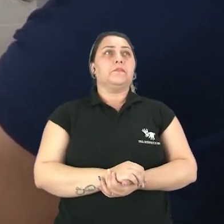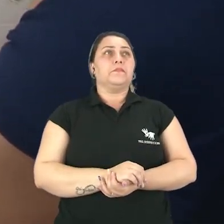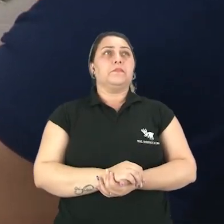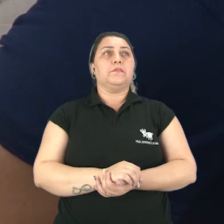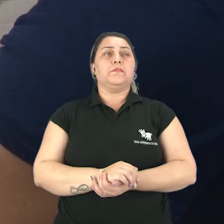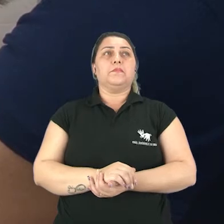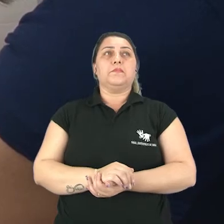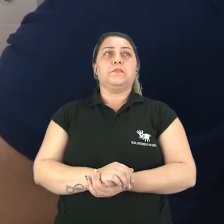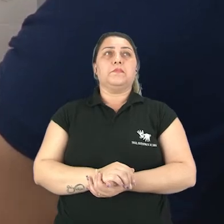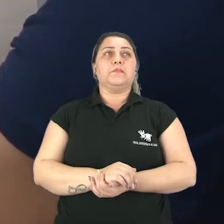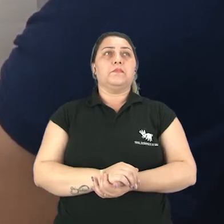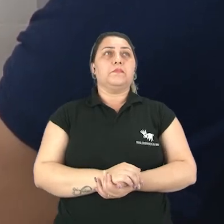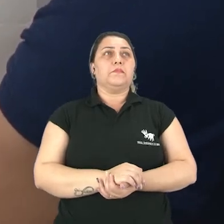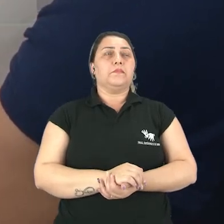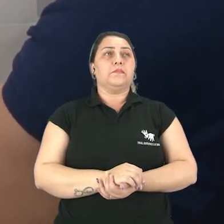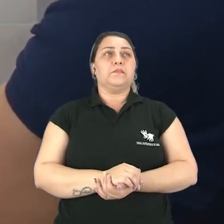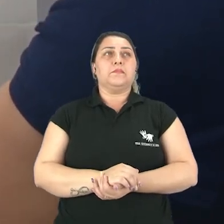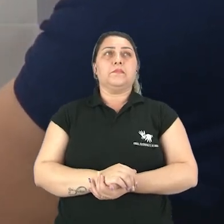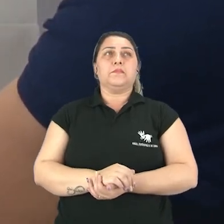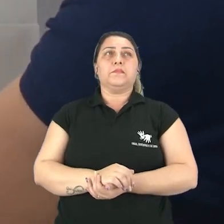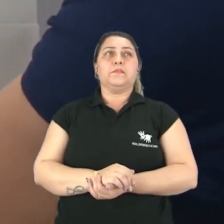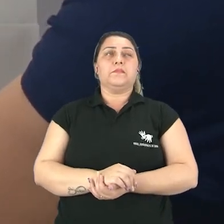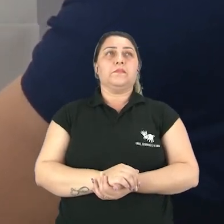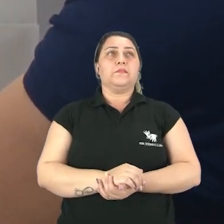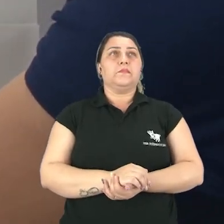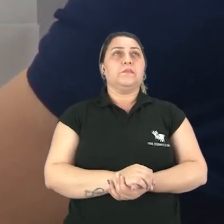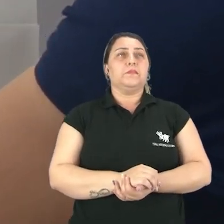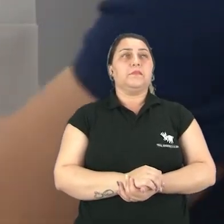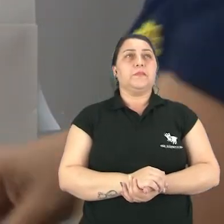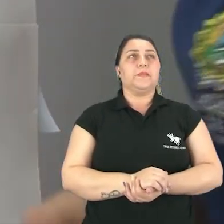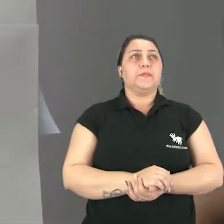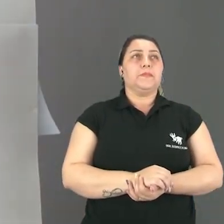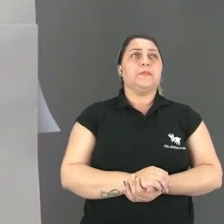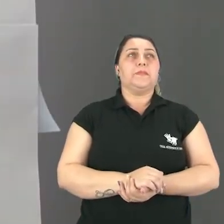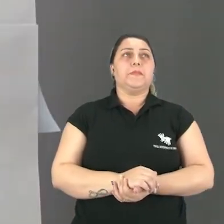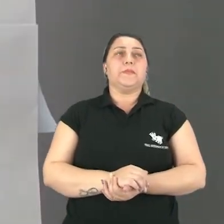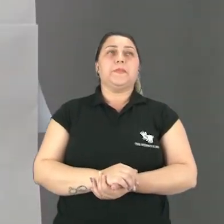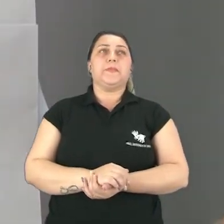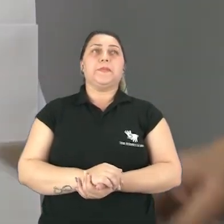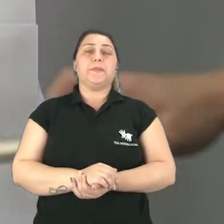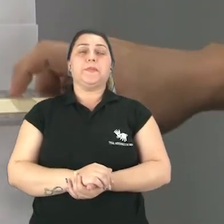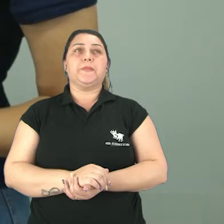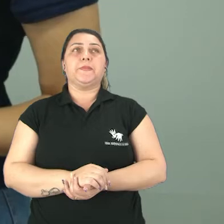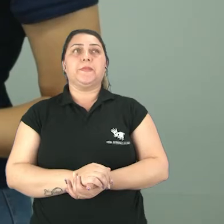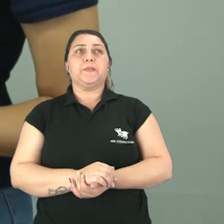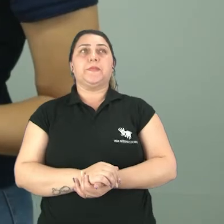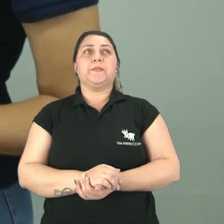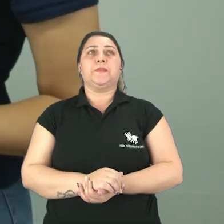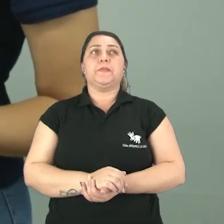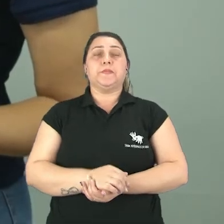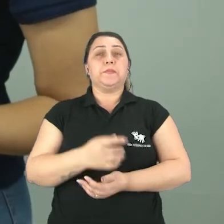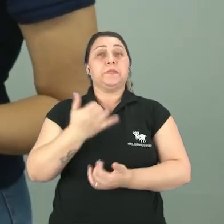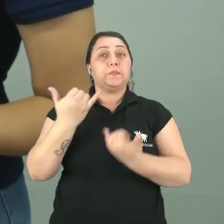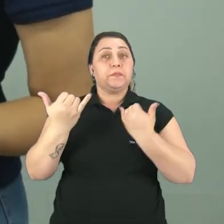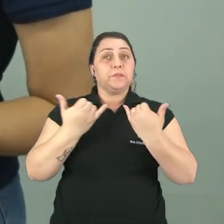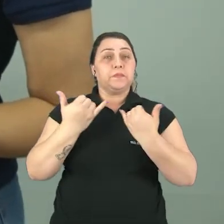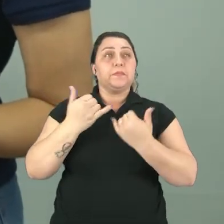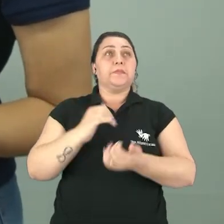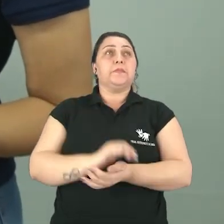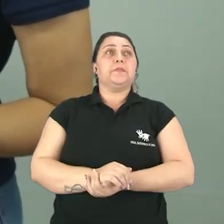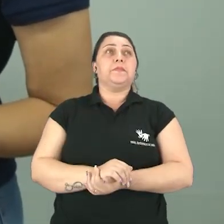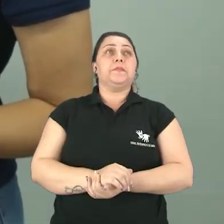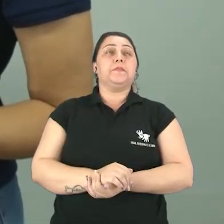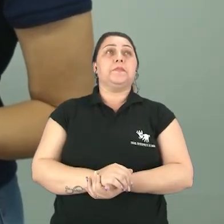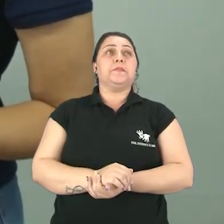horizontal, nós temos as cores das bandeirinhas. Então, vamos lá, vamos às informações.